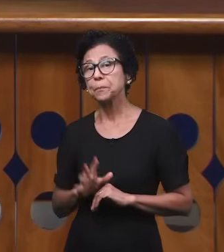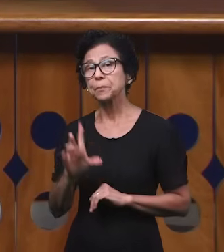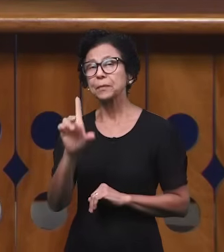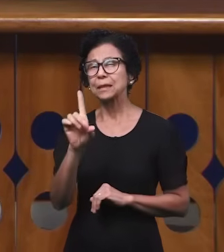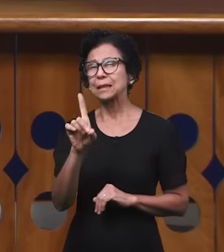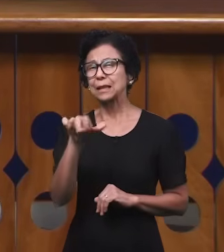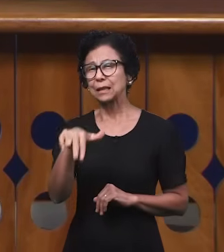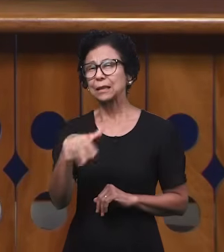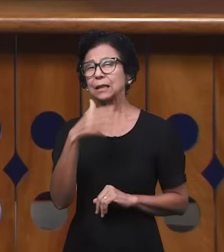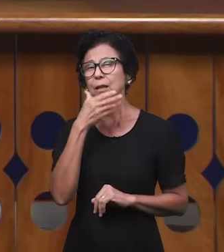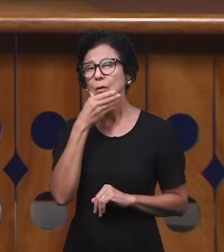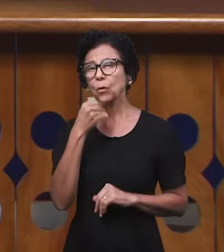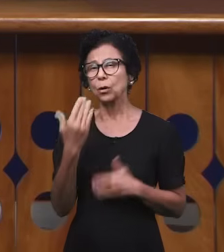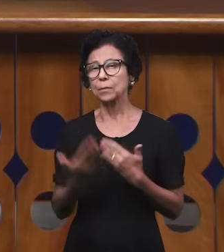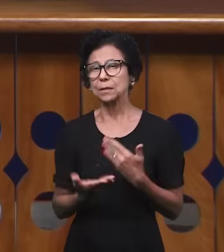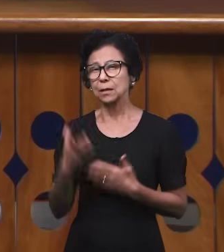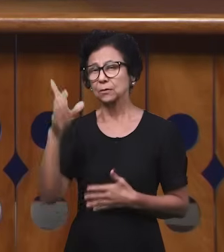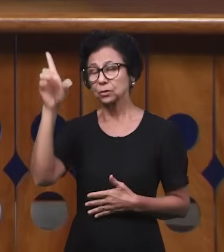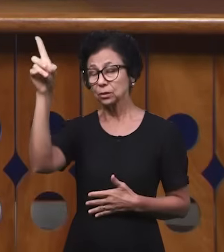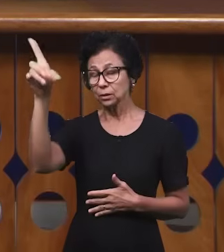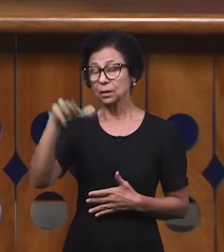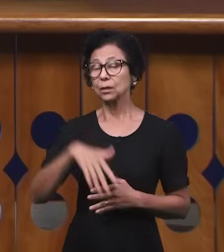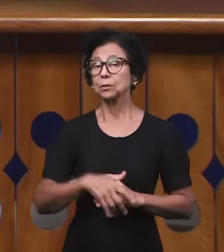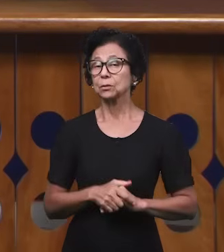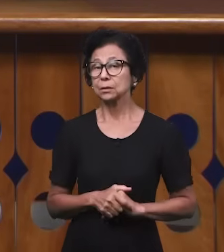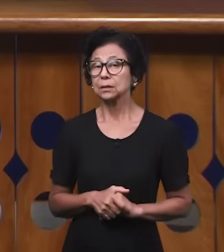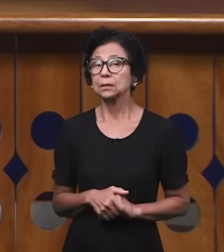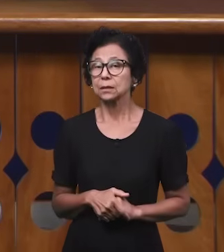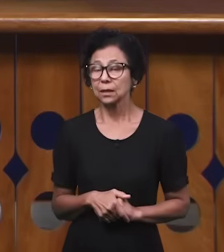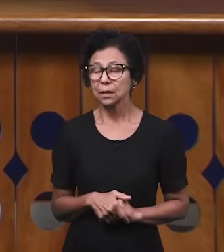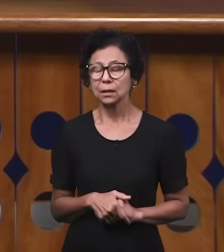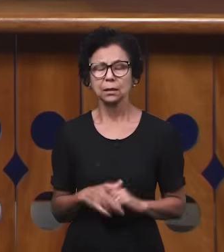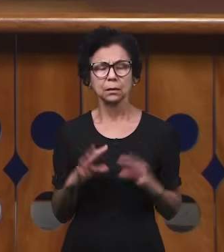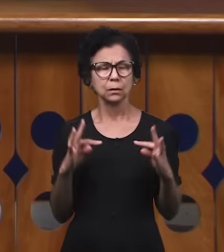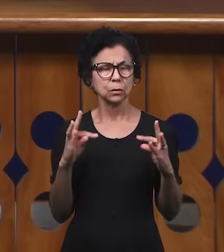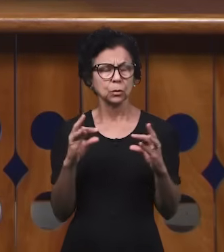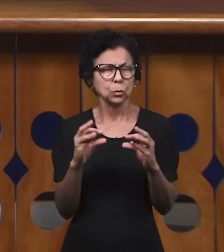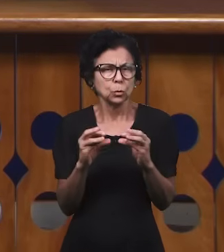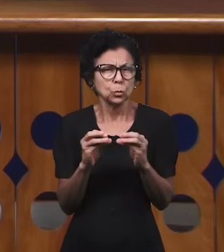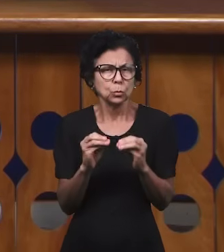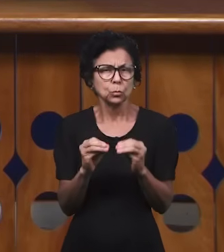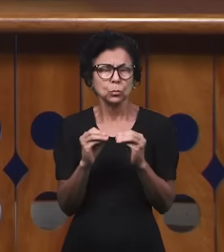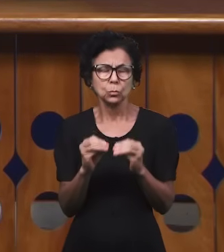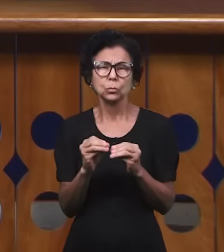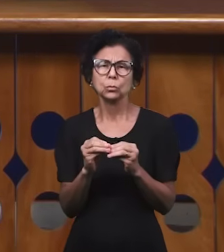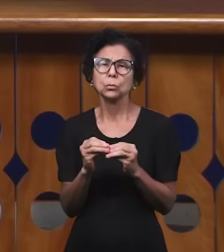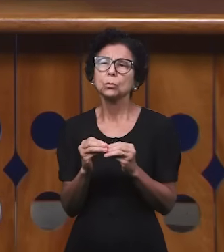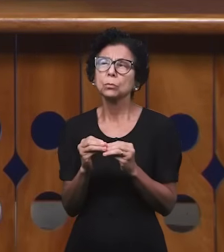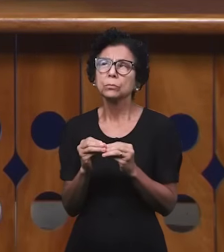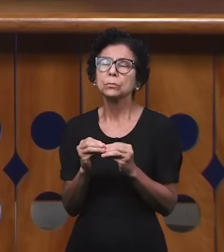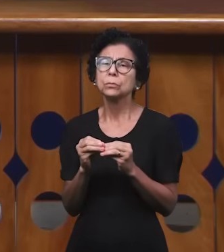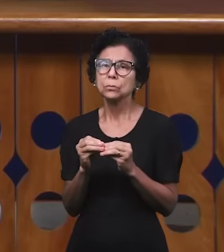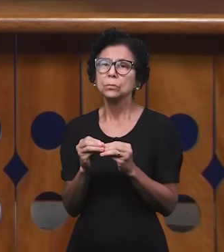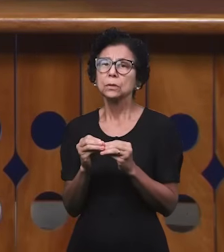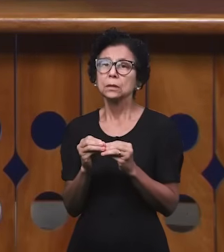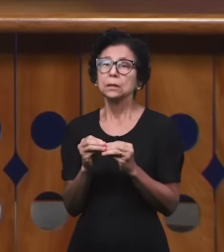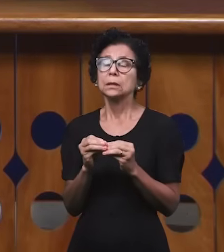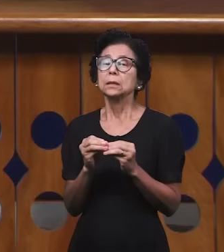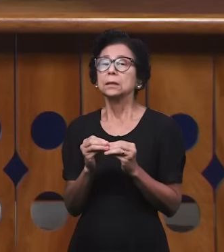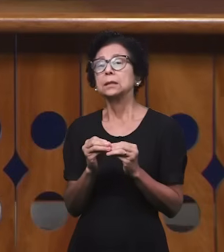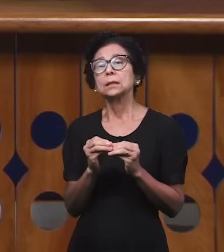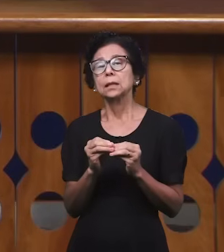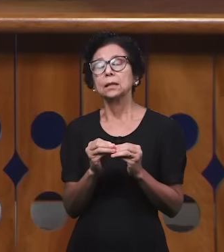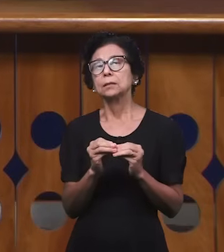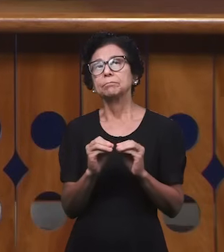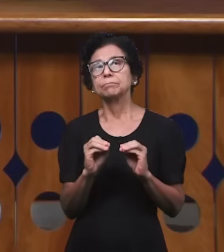destacou exatamente por isso. O que Daniel fazia de diferente? Dentre tantos jovens